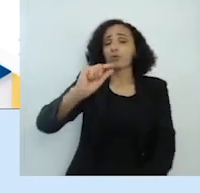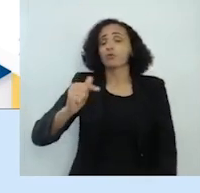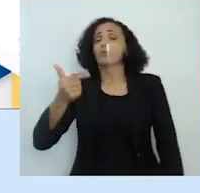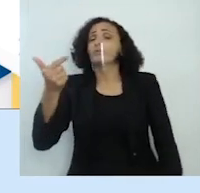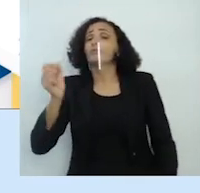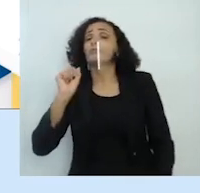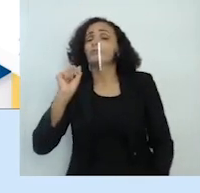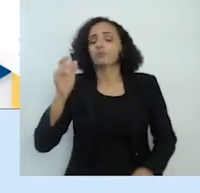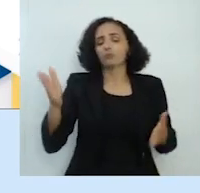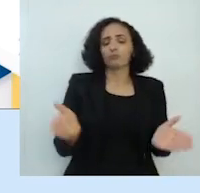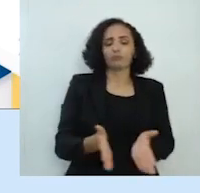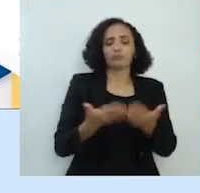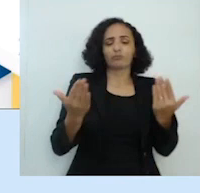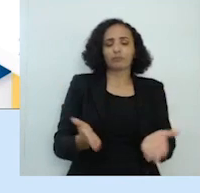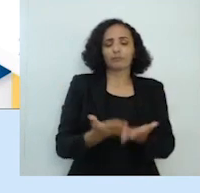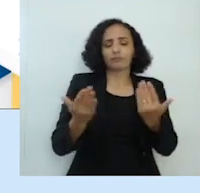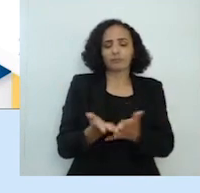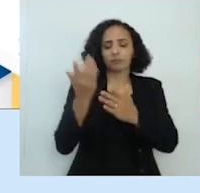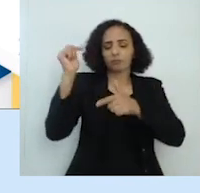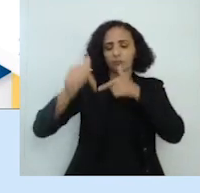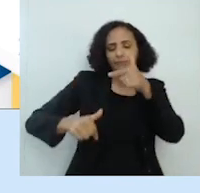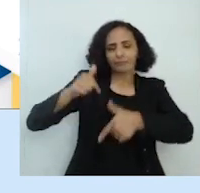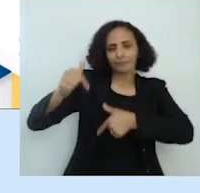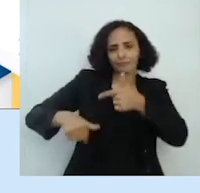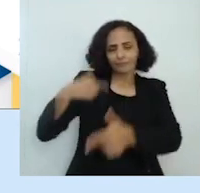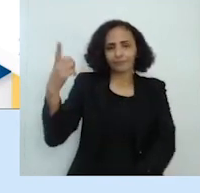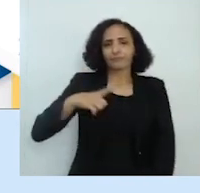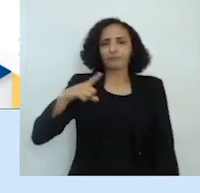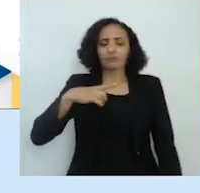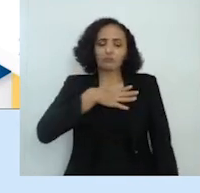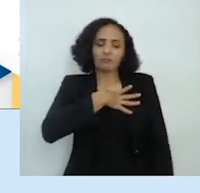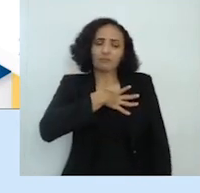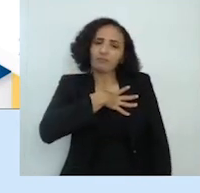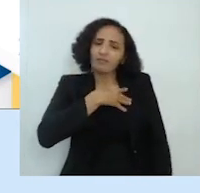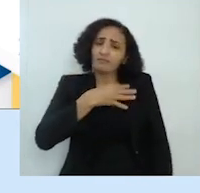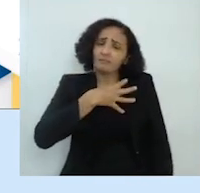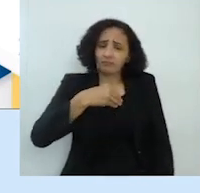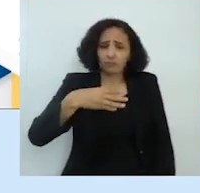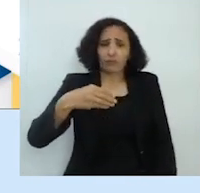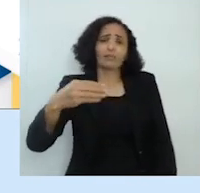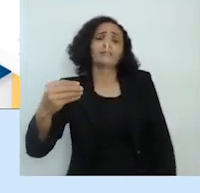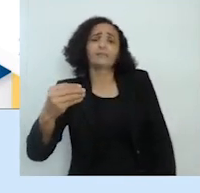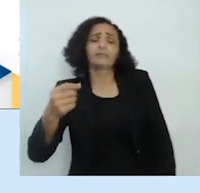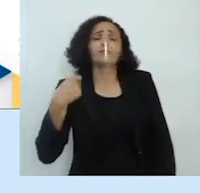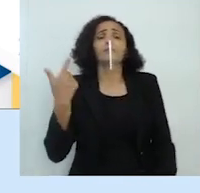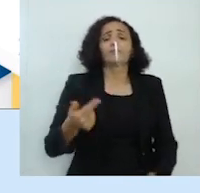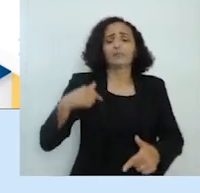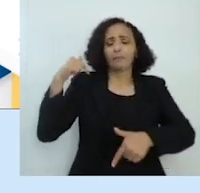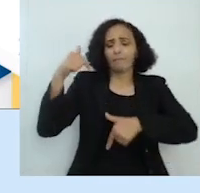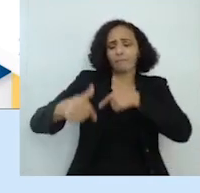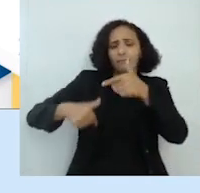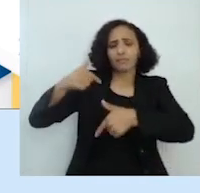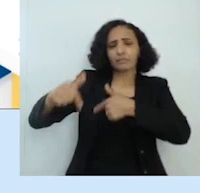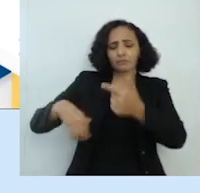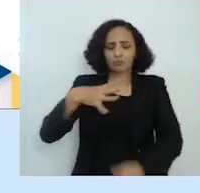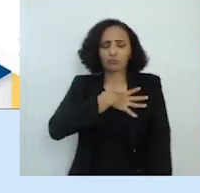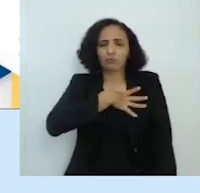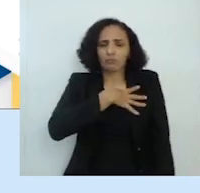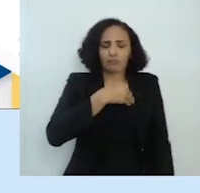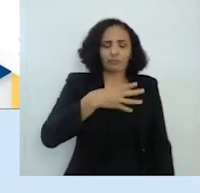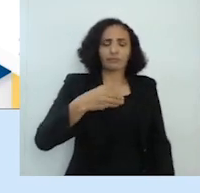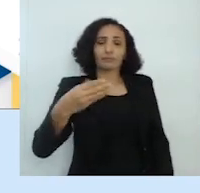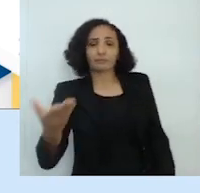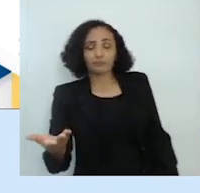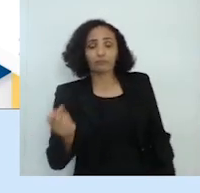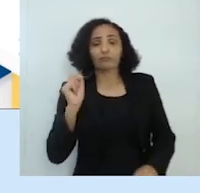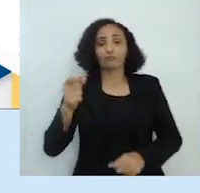dito, só possuem seus filhos, sua prole, porque dessa maneira foram chamados de proletariado. Por isso